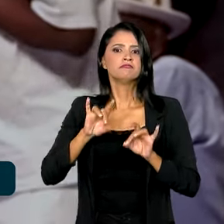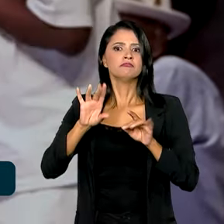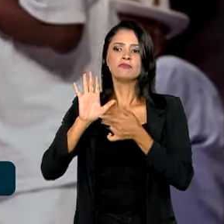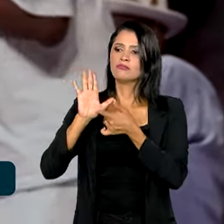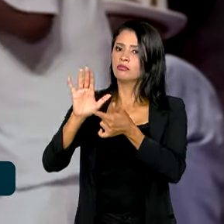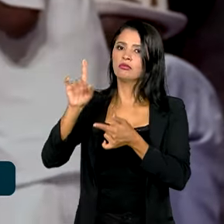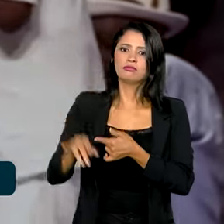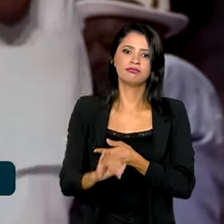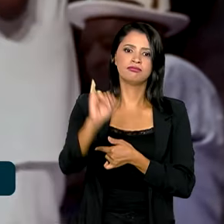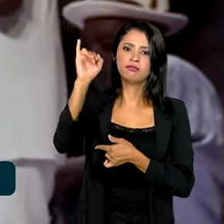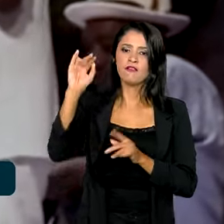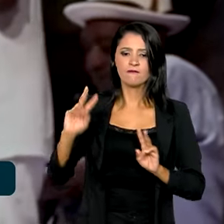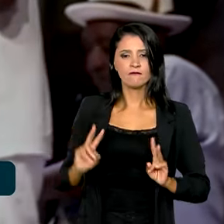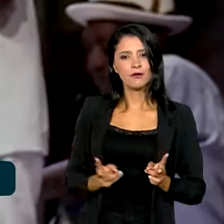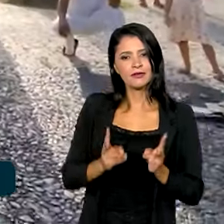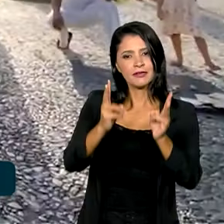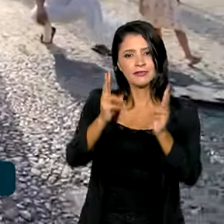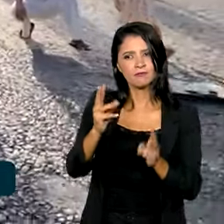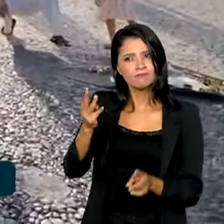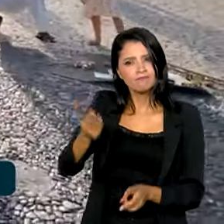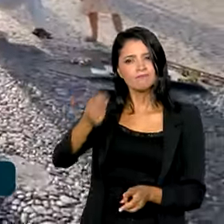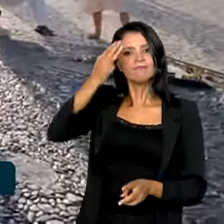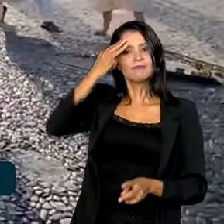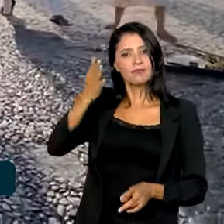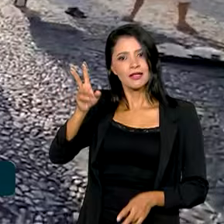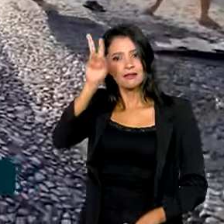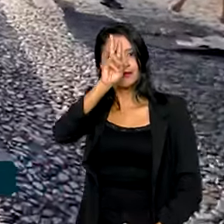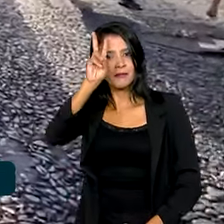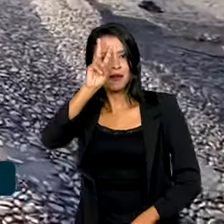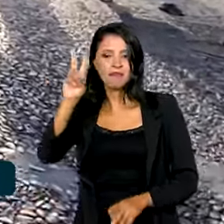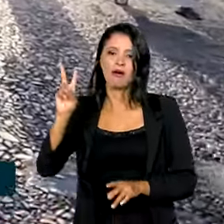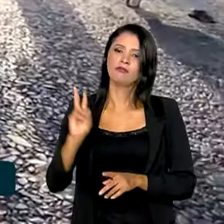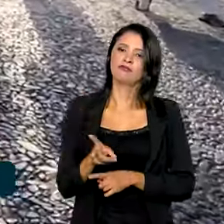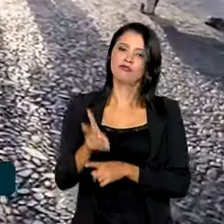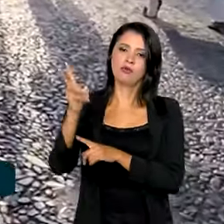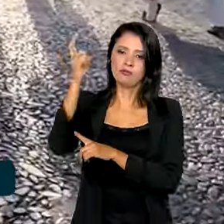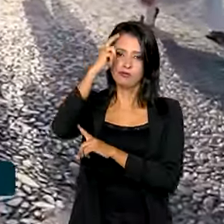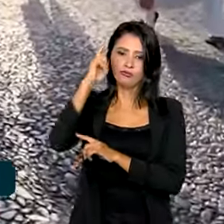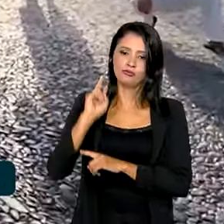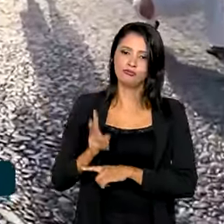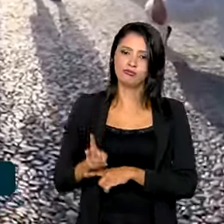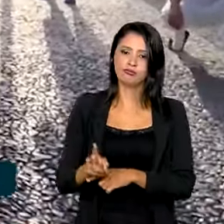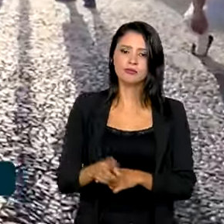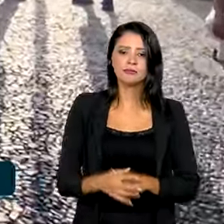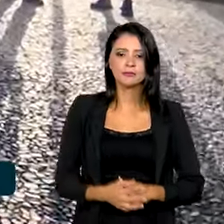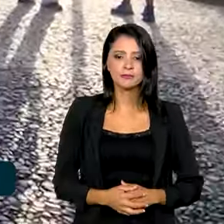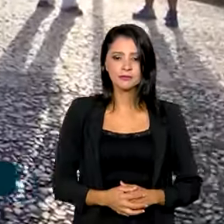importância da valorização da memória para a preservação da cultura.